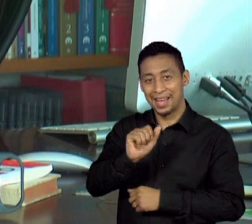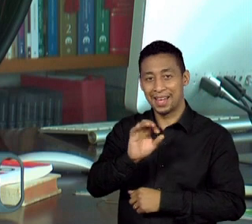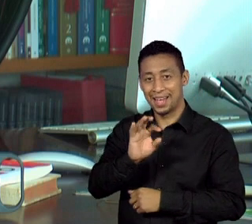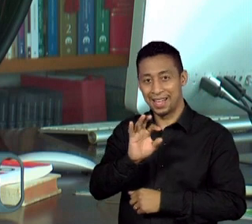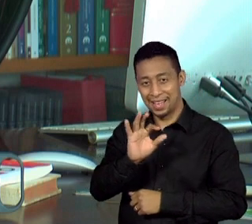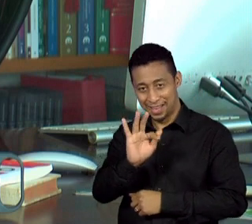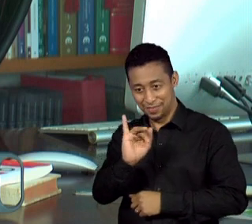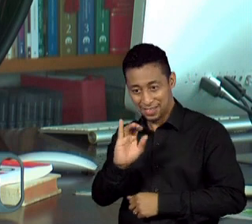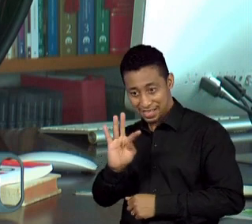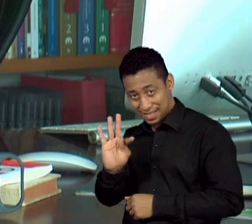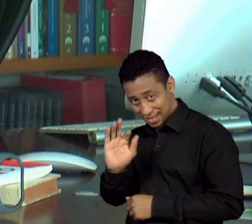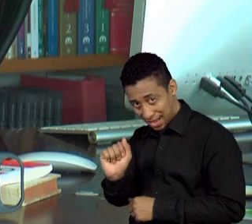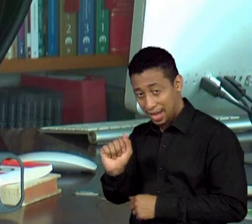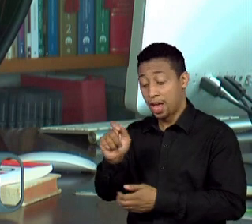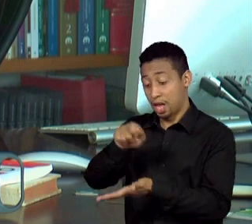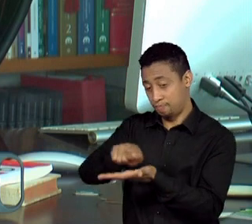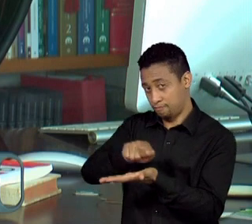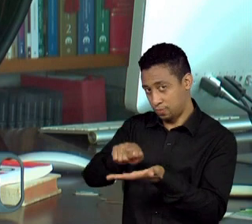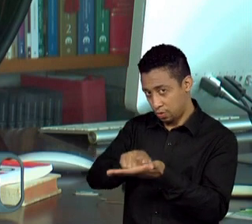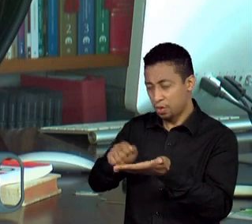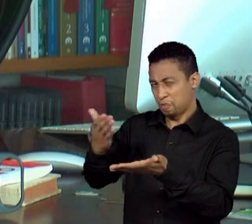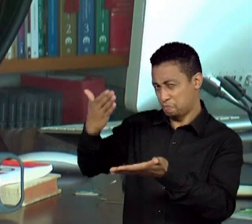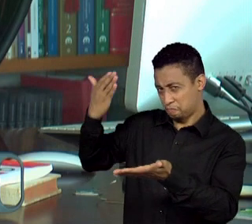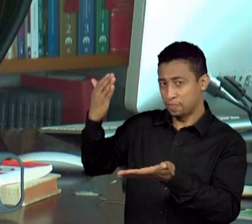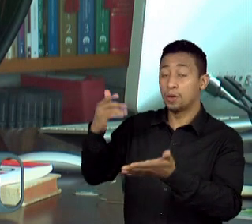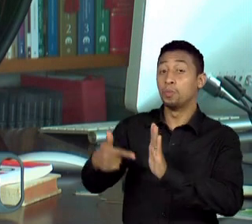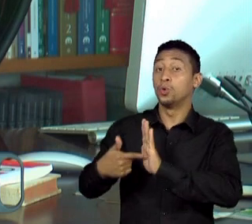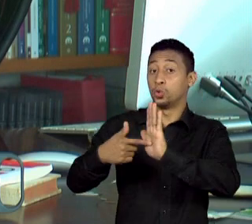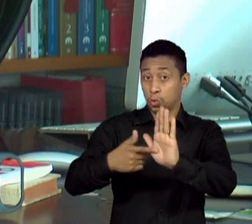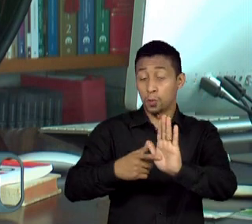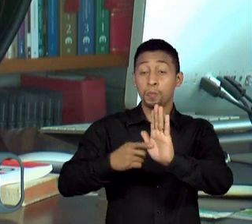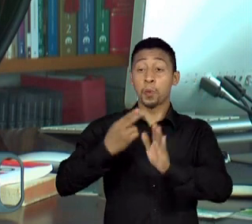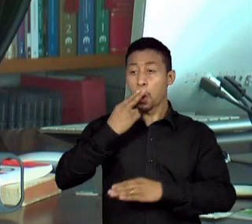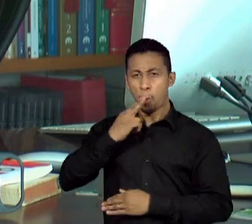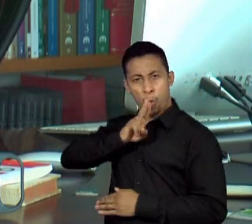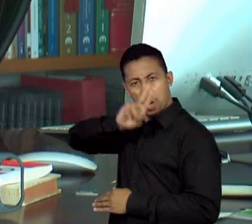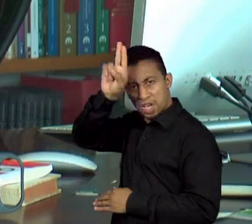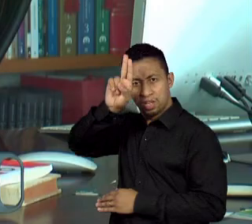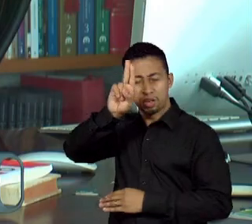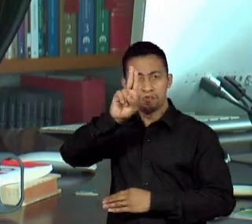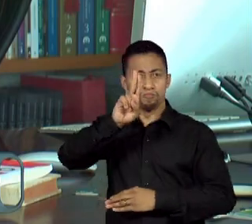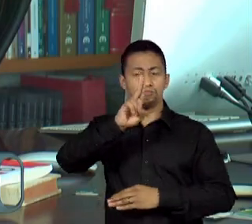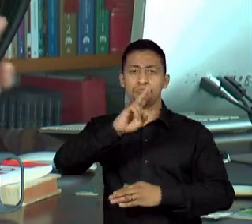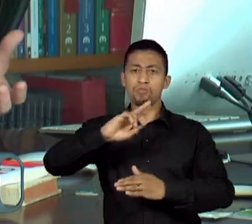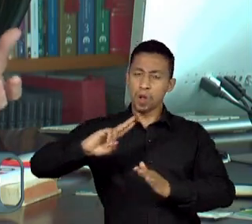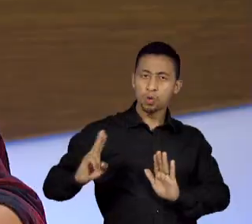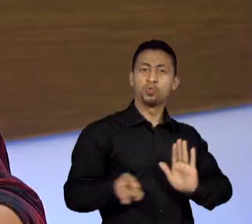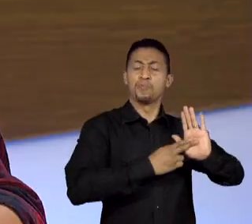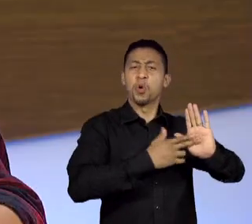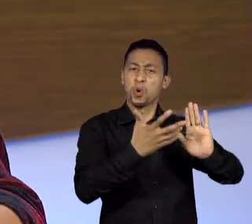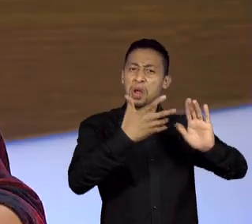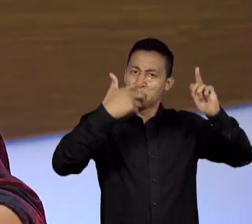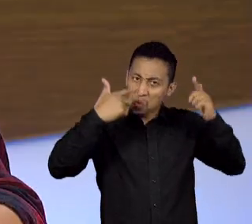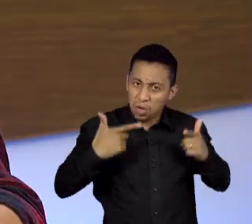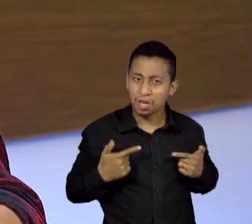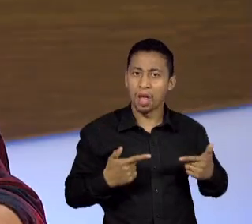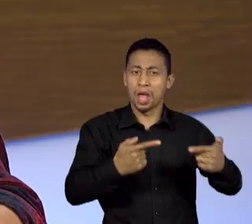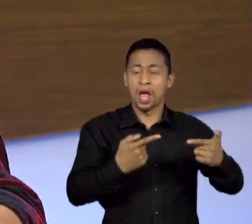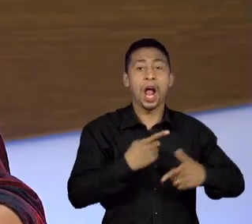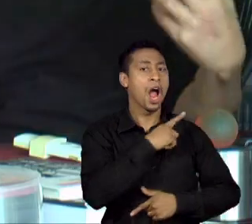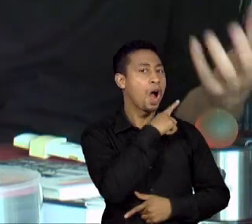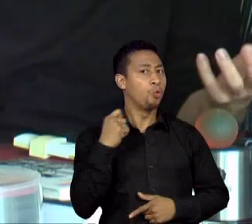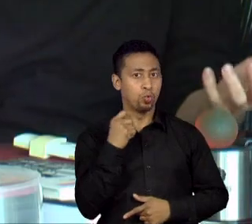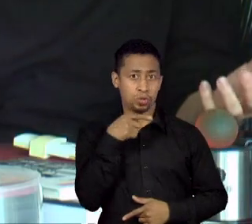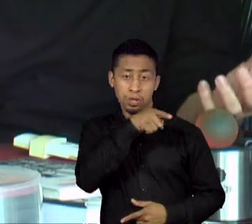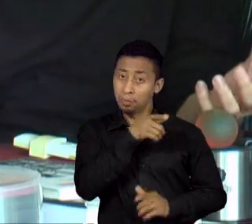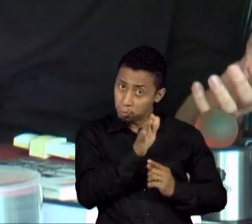num dia: Hitler declarou guerra à Rússia, natação à tarde. Como é possível esse grau de abstração,